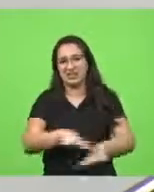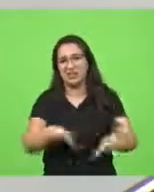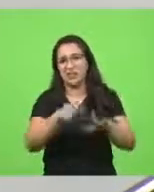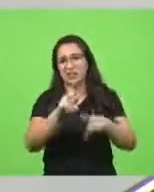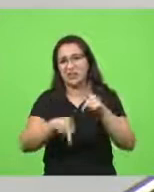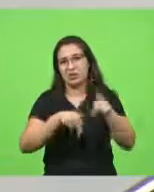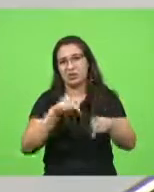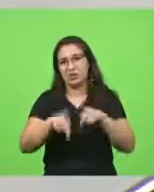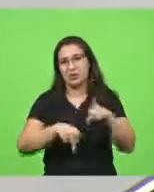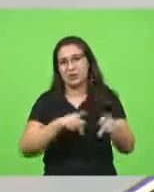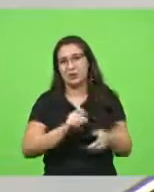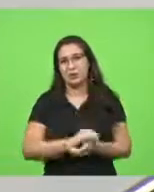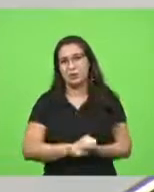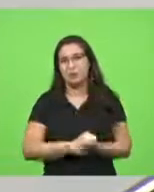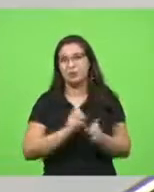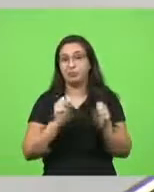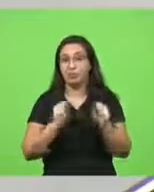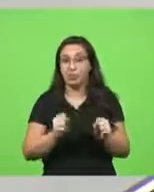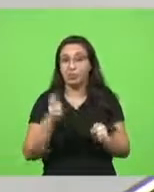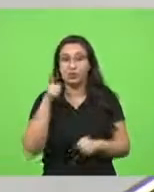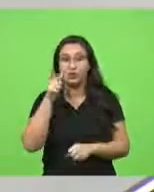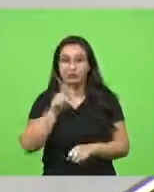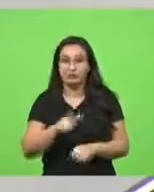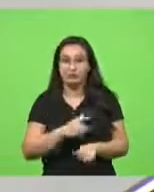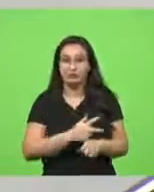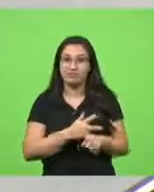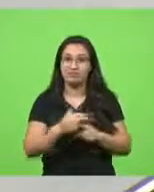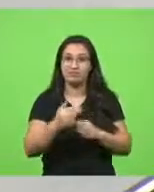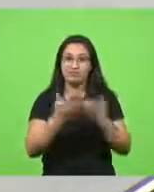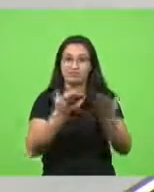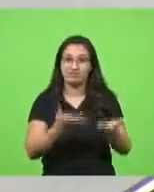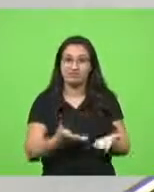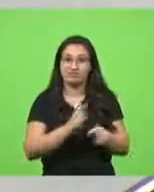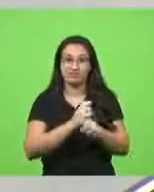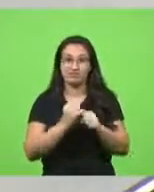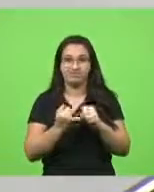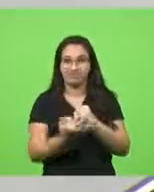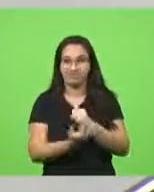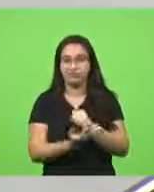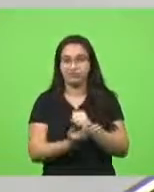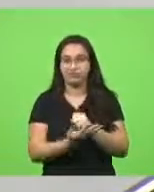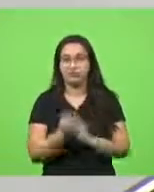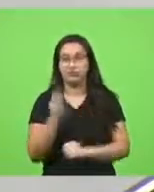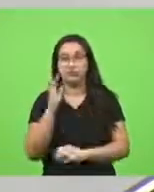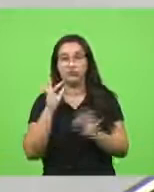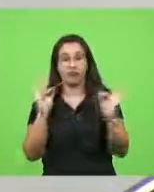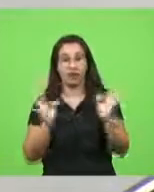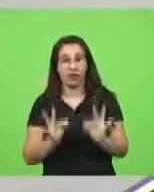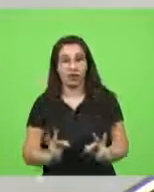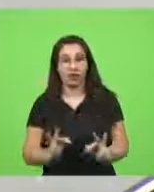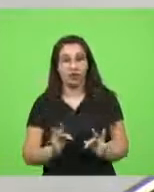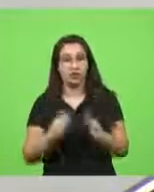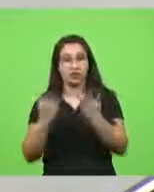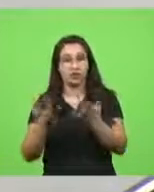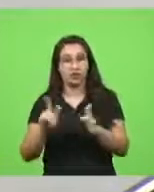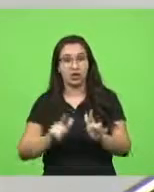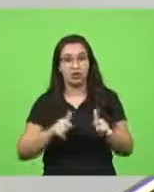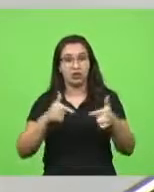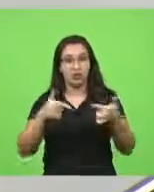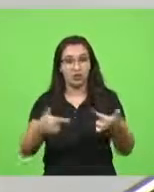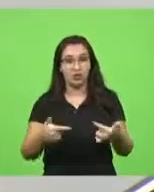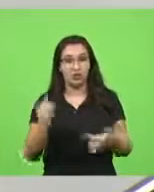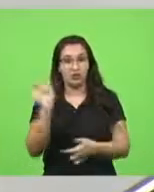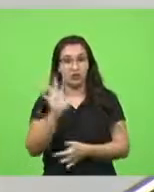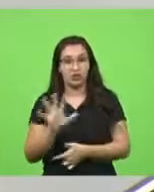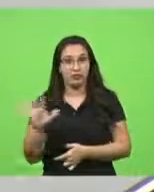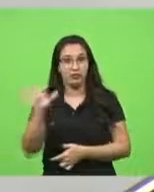possamos vencer a pandemia. Então, fico feliz com as ações do governo federal. Eu fui um dos